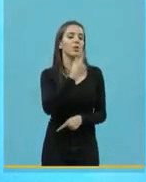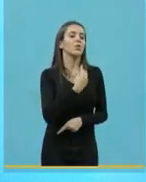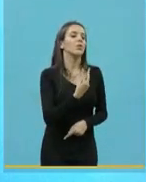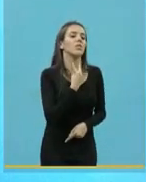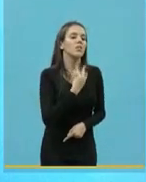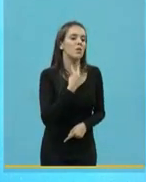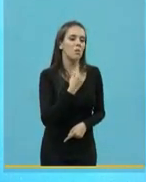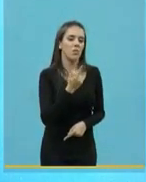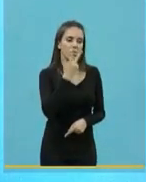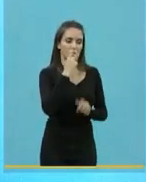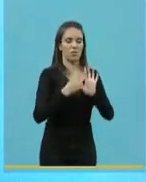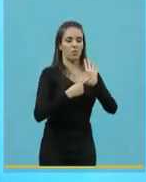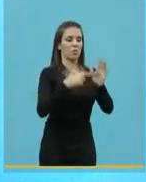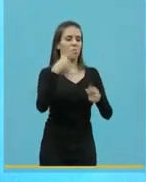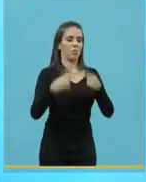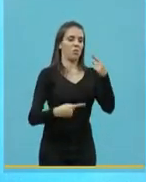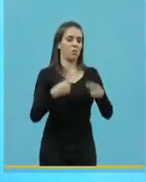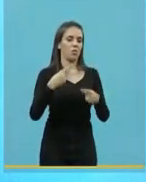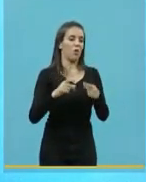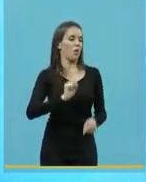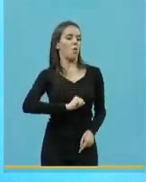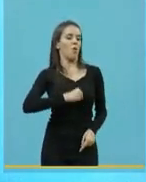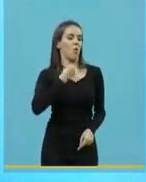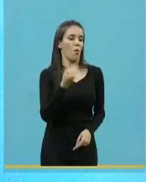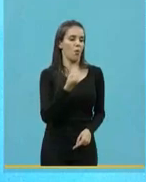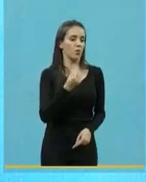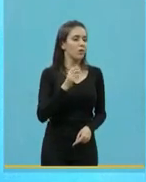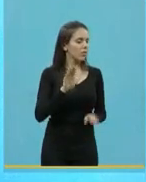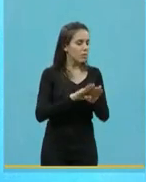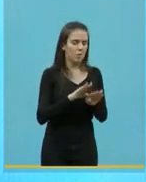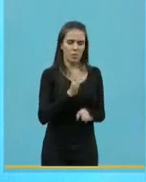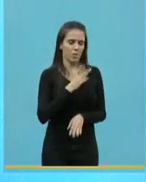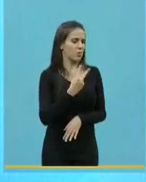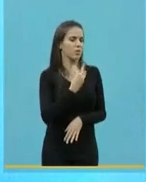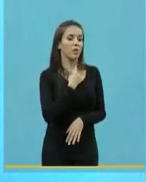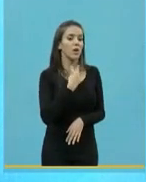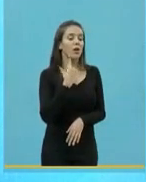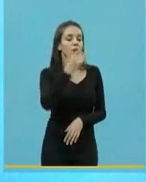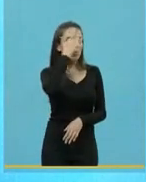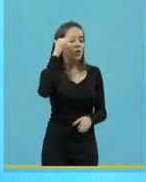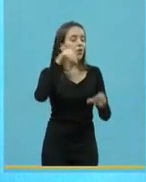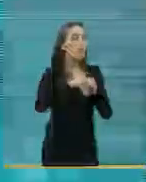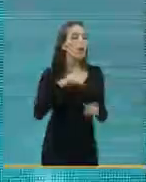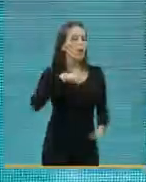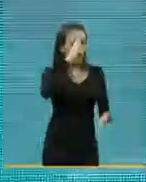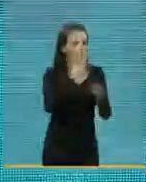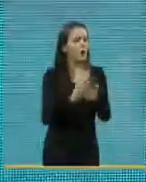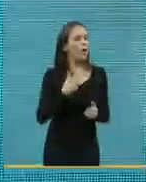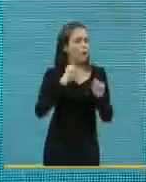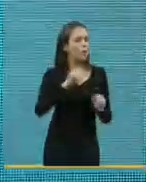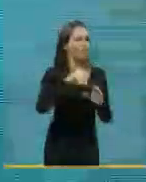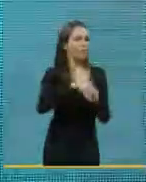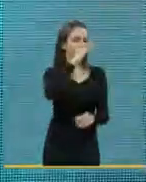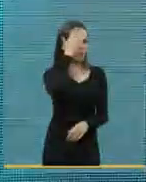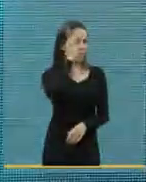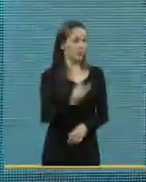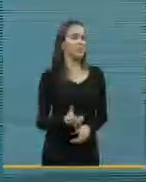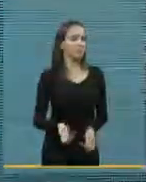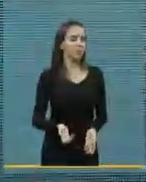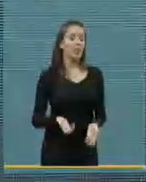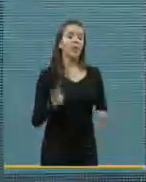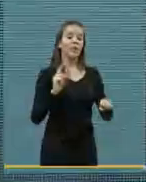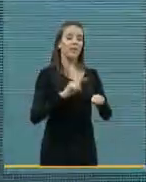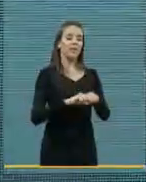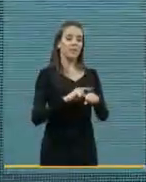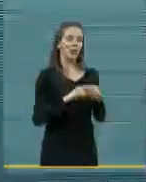que se faça política no brasil nem com ódio nem com medo é preciso que as pessoas votem em quem acredita em um bom resultado vamos